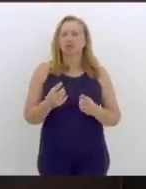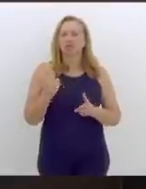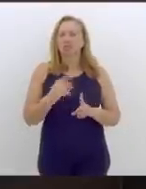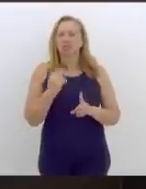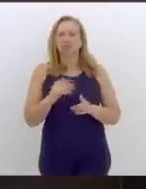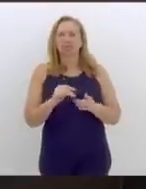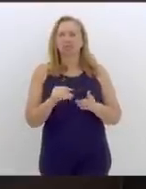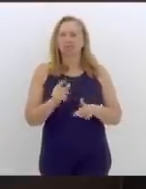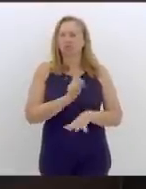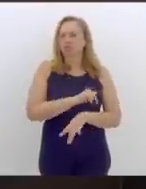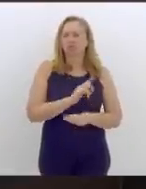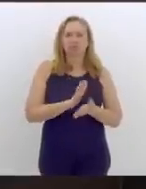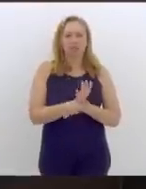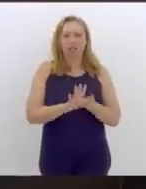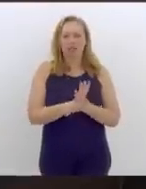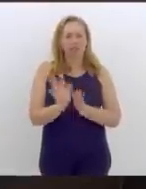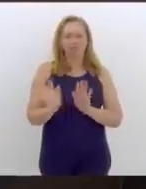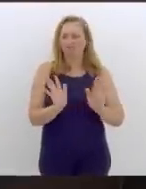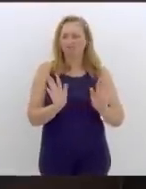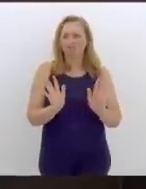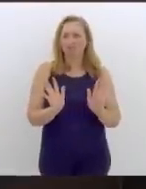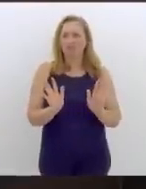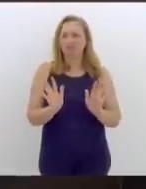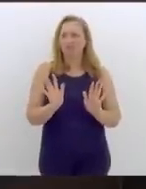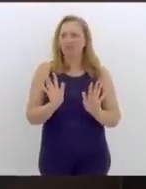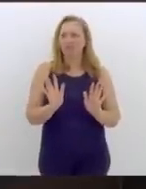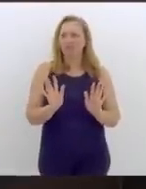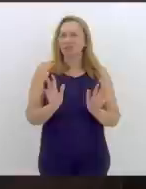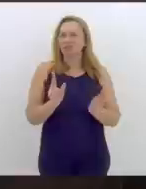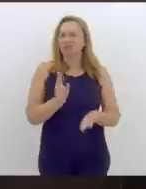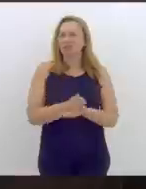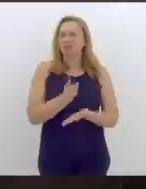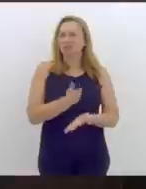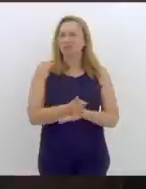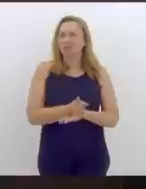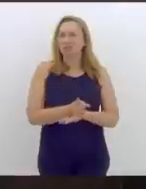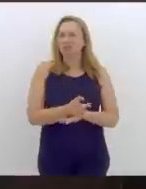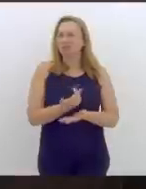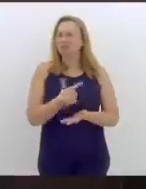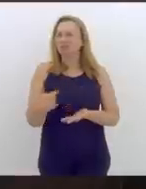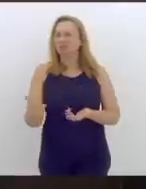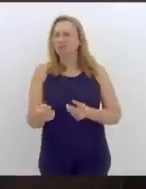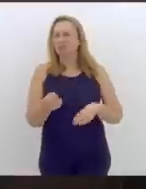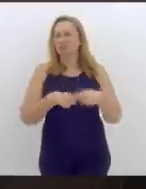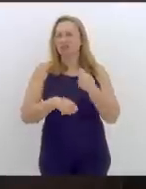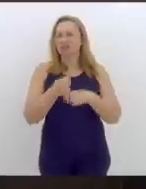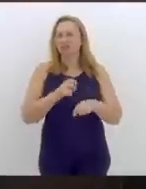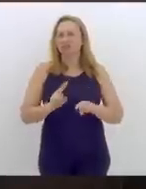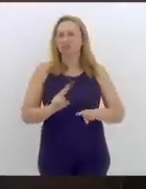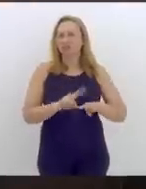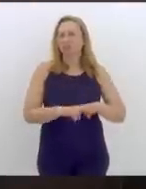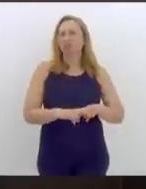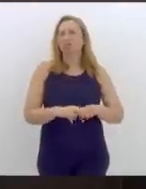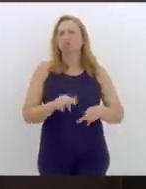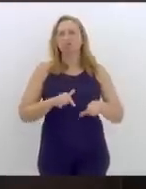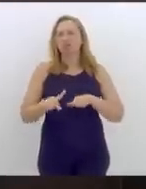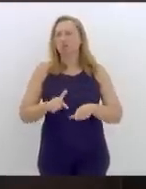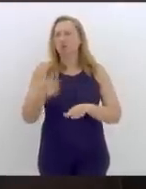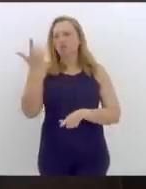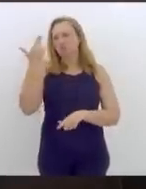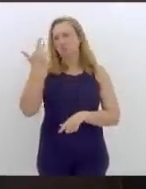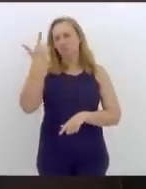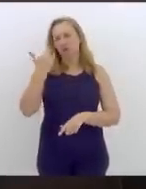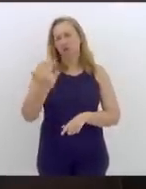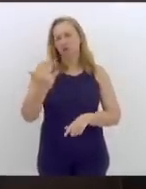contrário Parece até que mesmo sem a prisão administrativa o trabalho fluiu sem problema algum